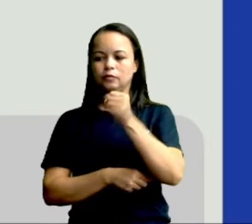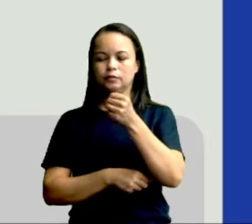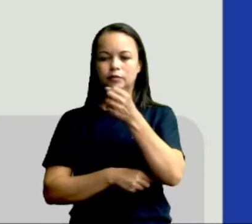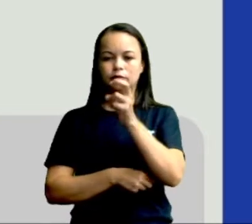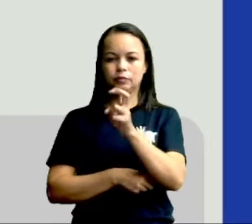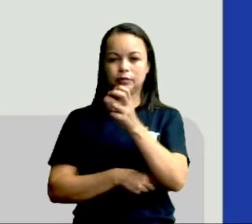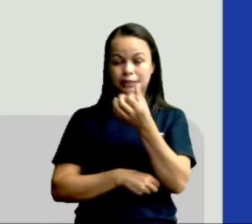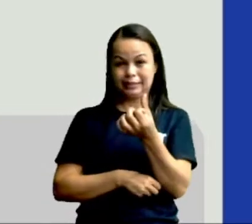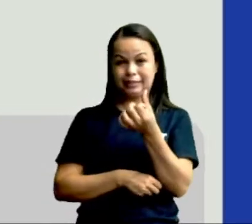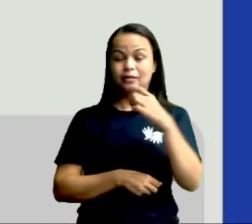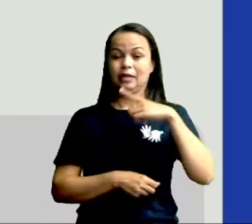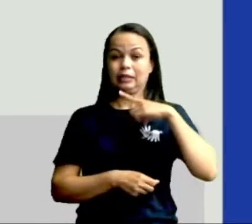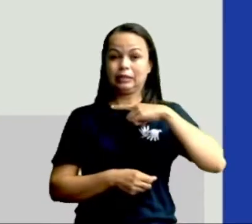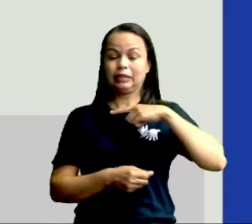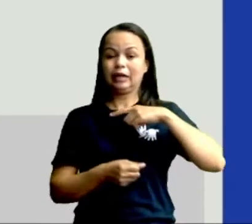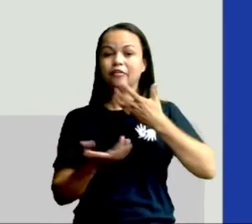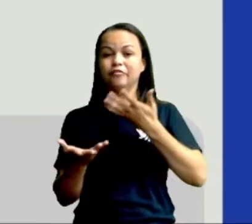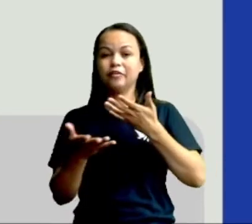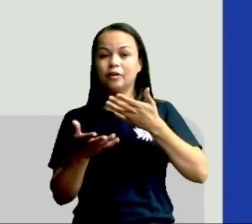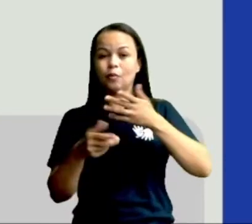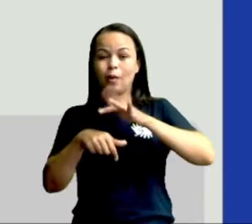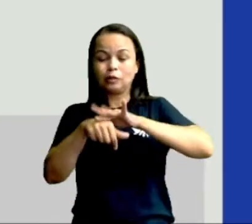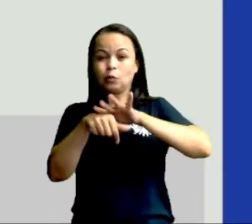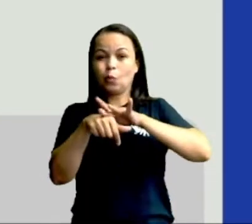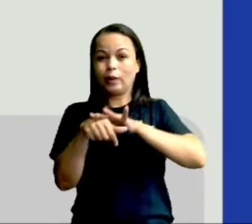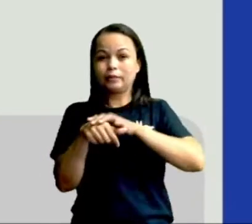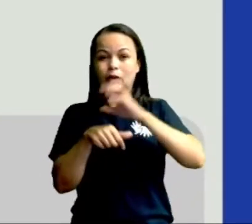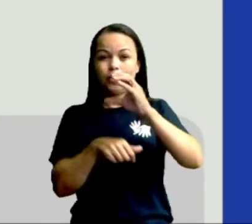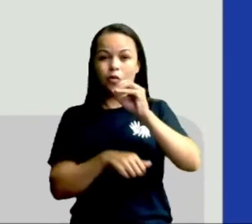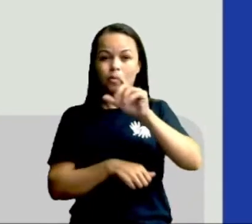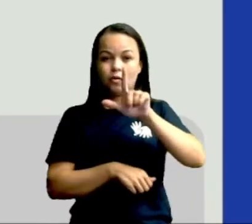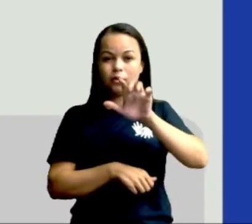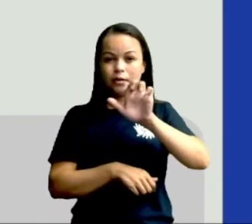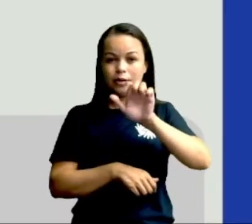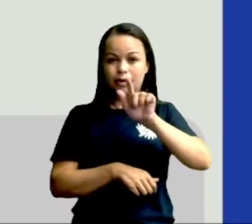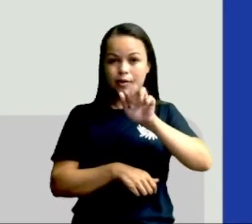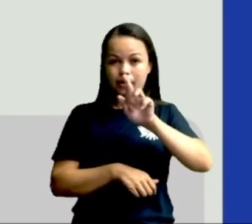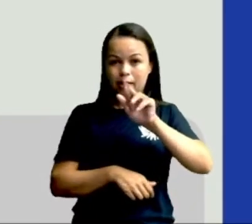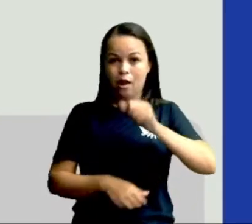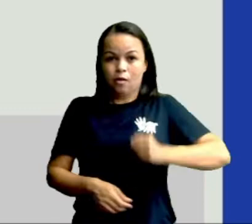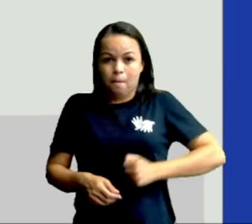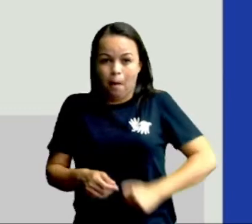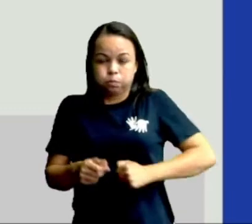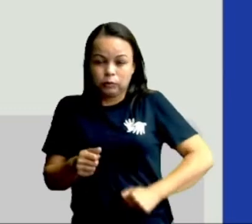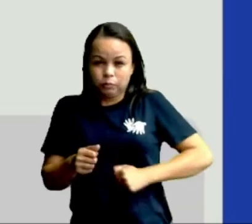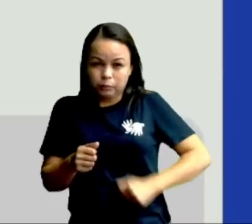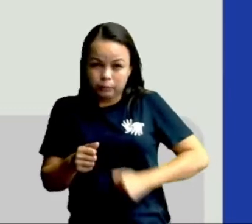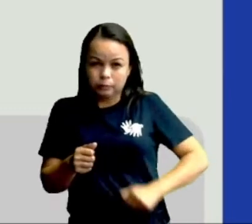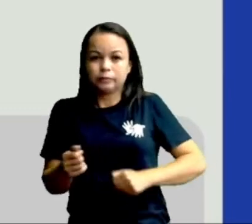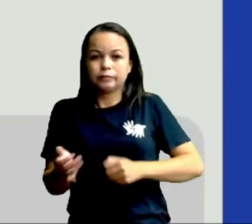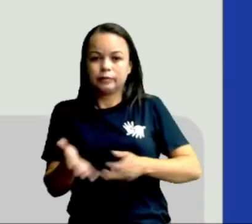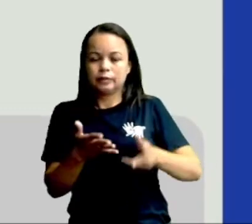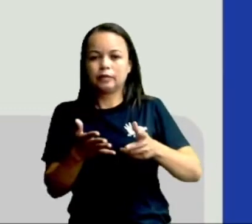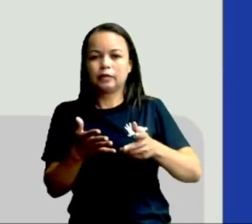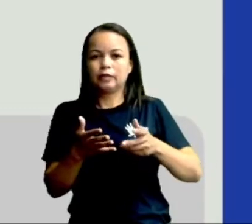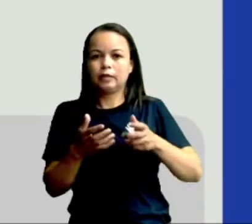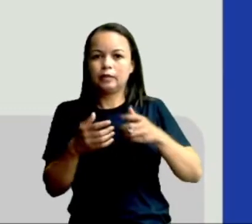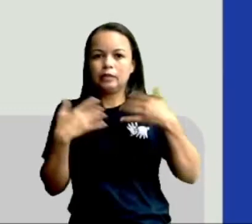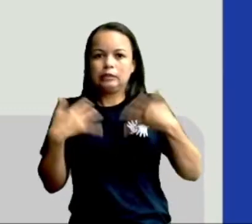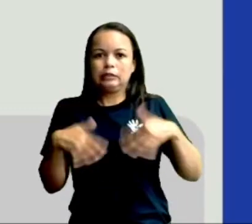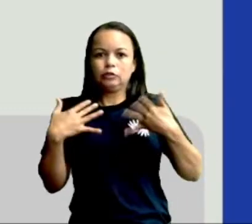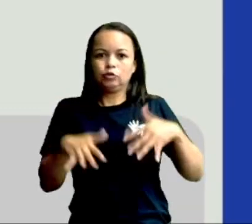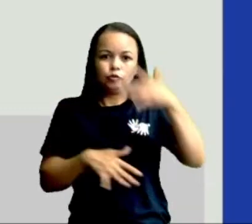1856 houve um surto de cólera que assombrou, né, os vitorienses. Assim, pessoal,